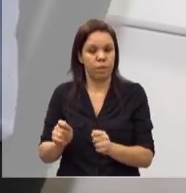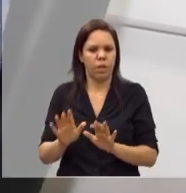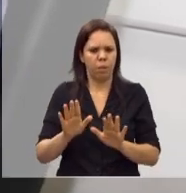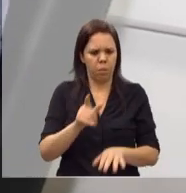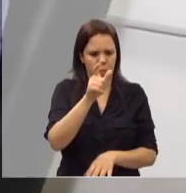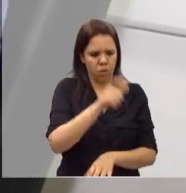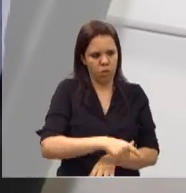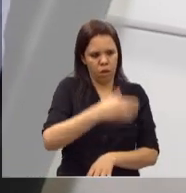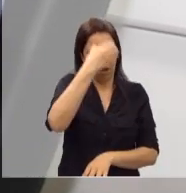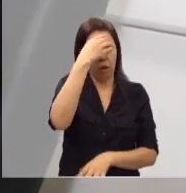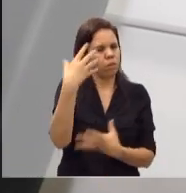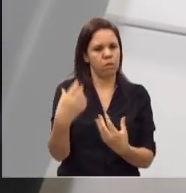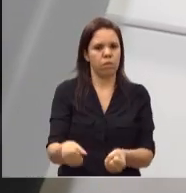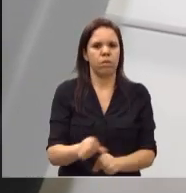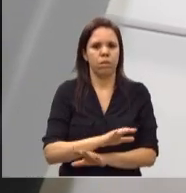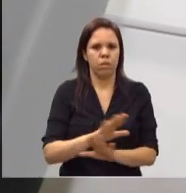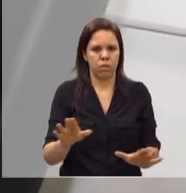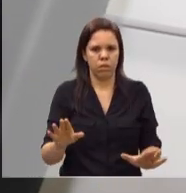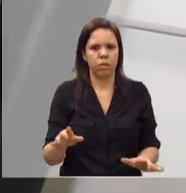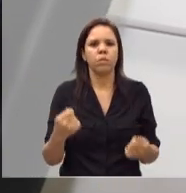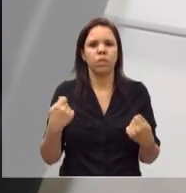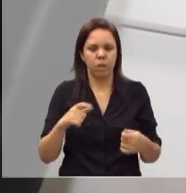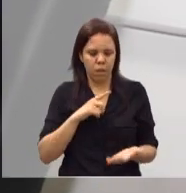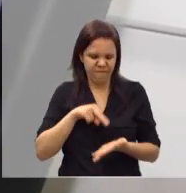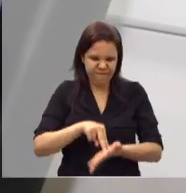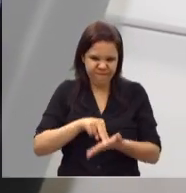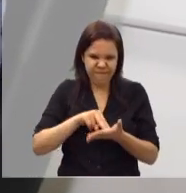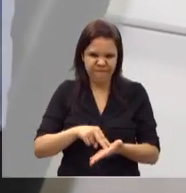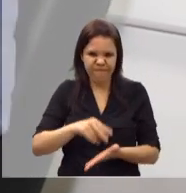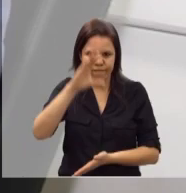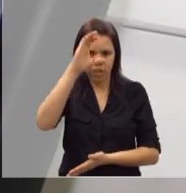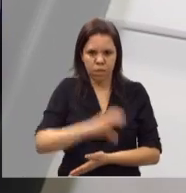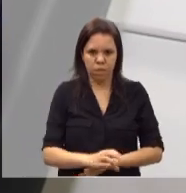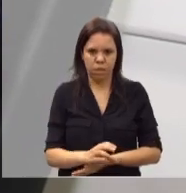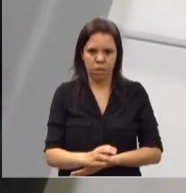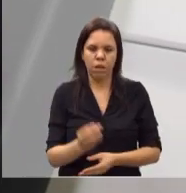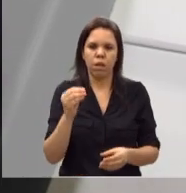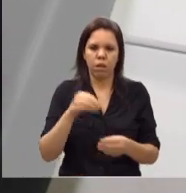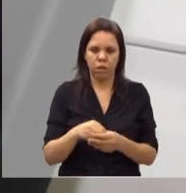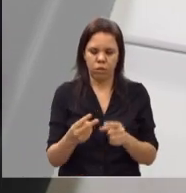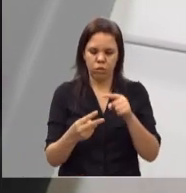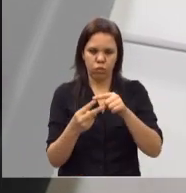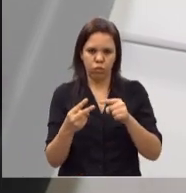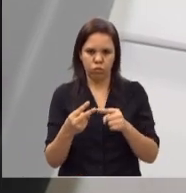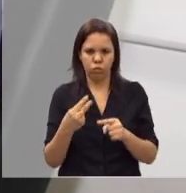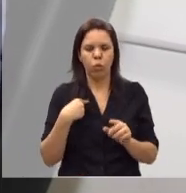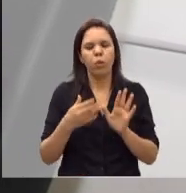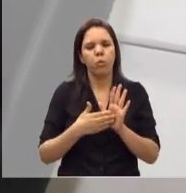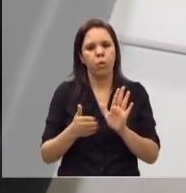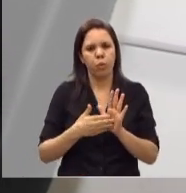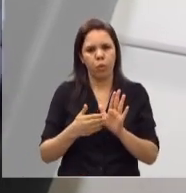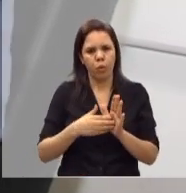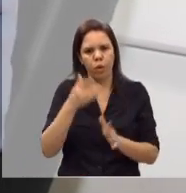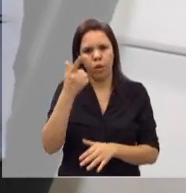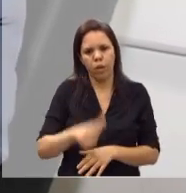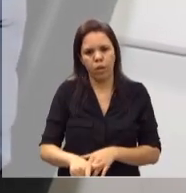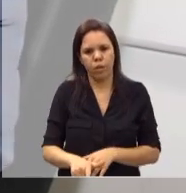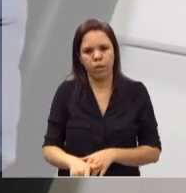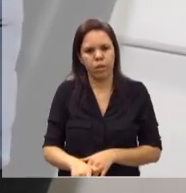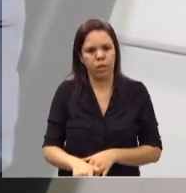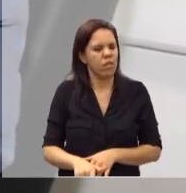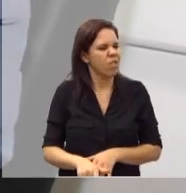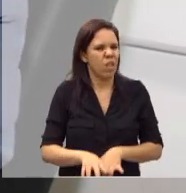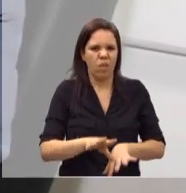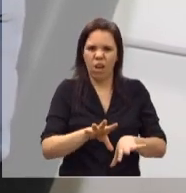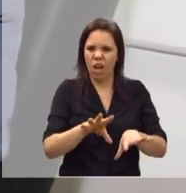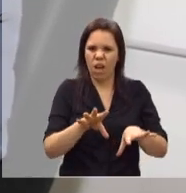caráter não devia aceitar. Então você tem que ser cidadão aqui. Então, dentro dessas duas divisas, eu me propus, repito, não me